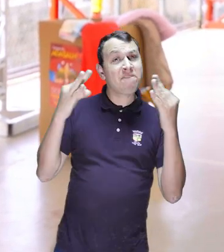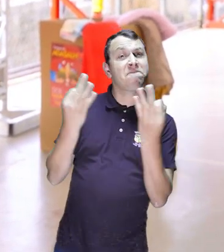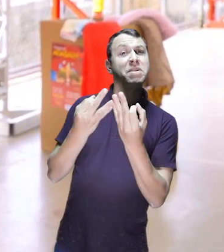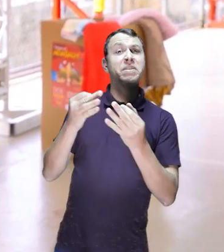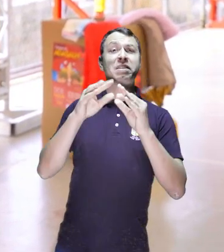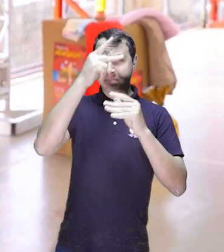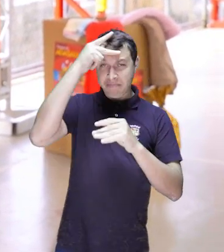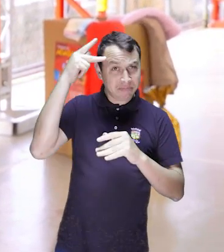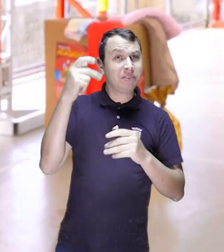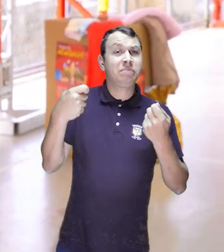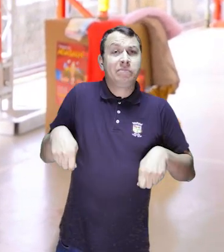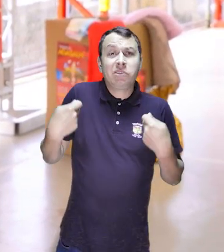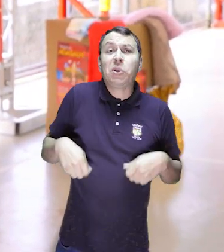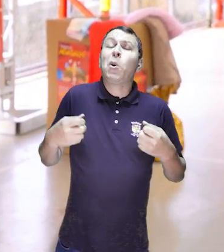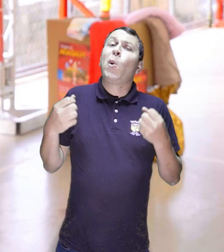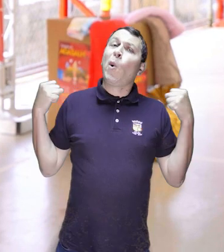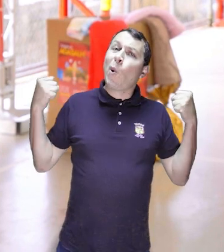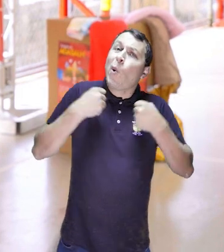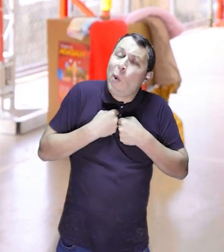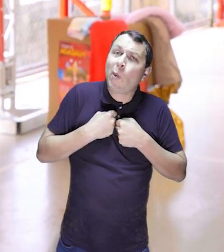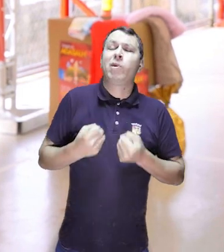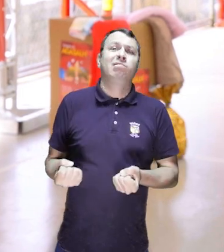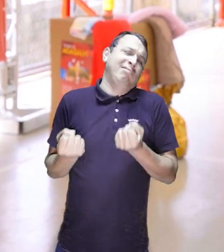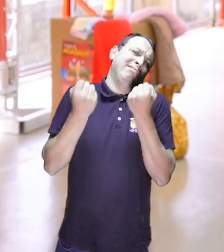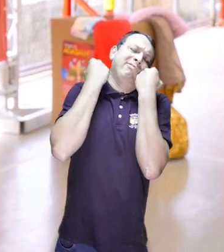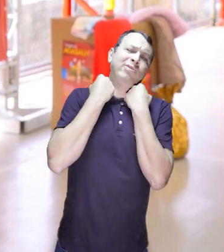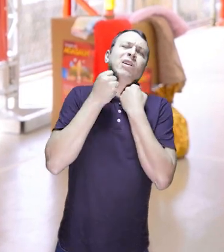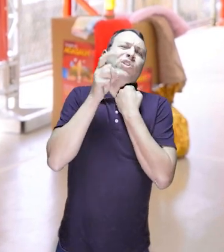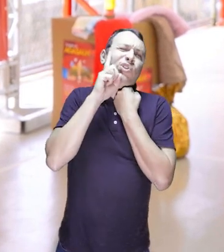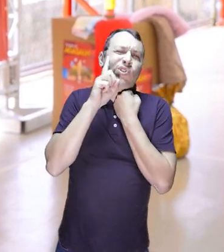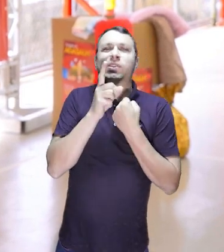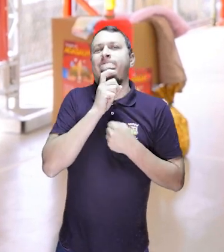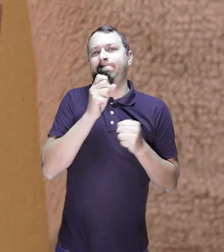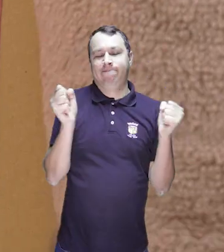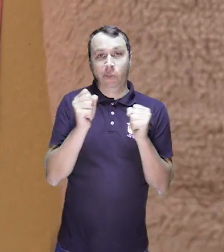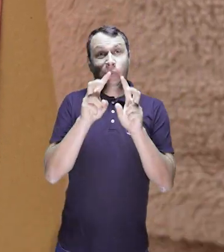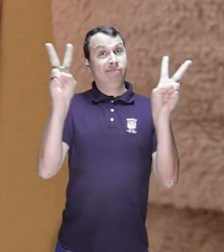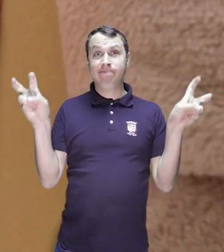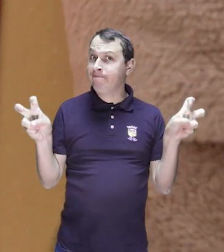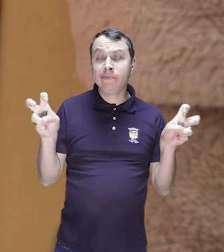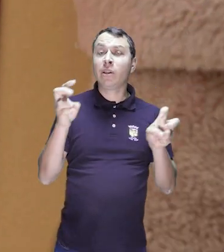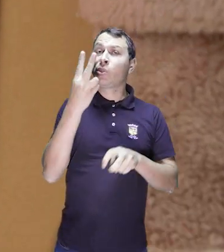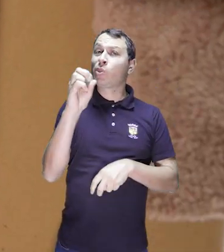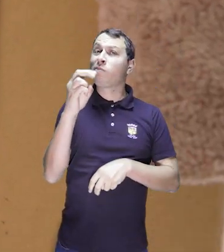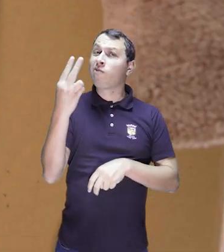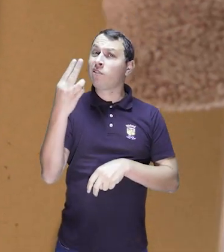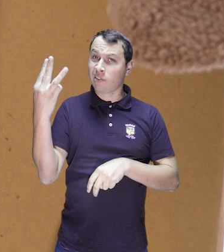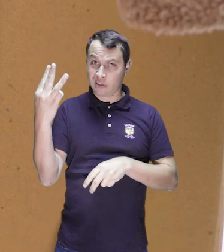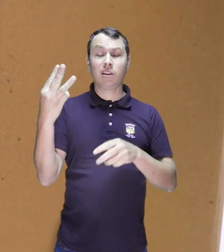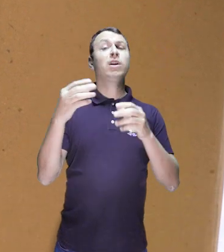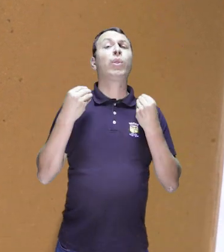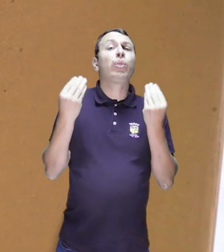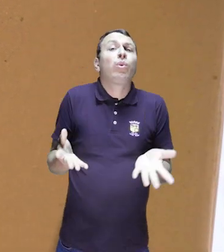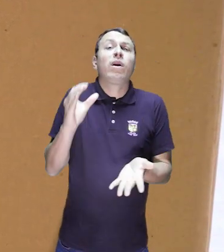atender milhares de pessoas que precisam de roupas e cobertores nesses dias mais frios. O tema da campanha